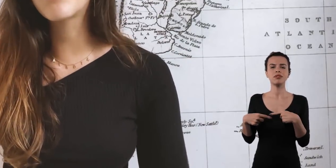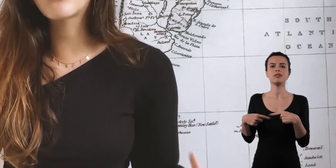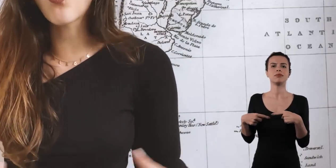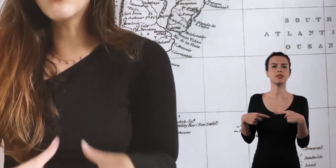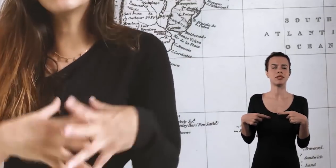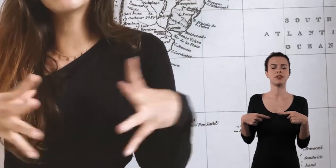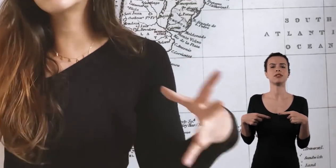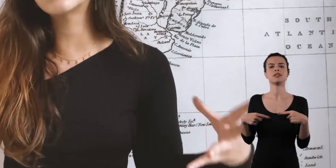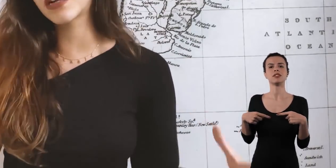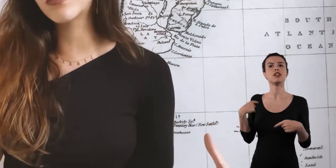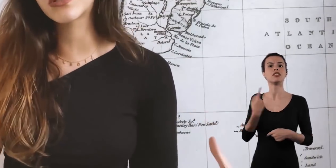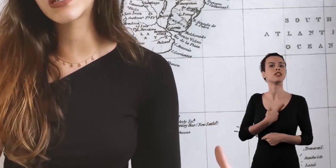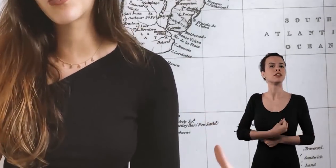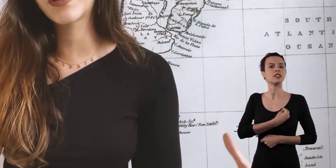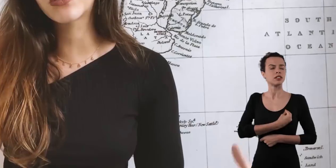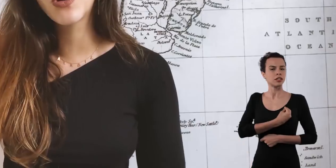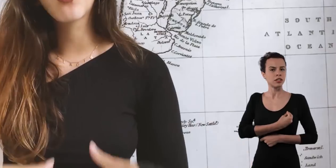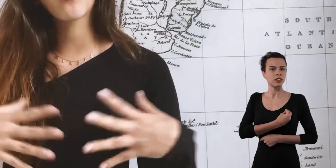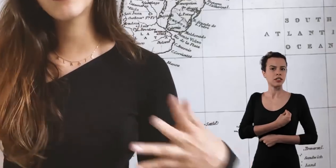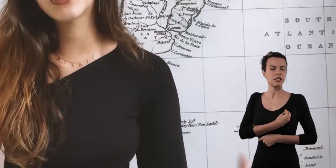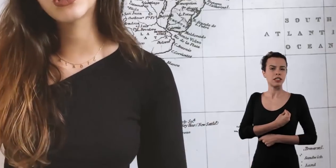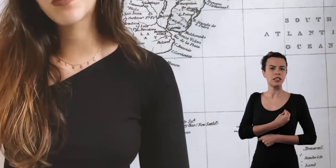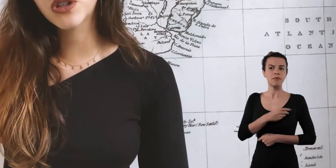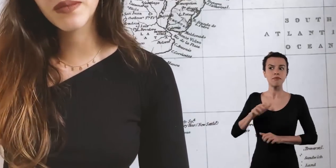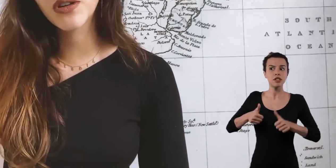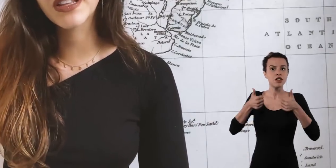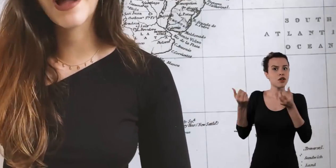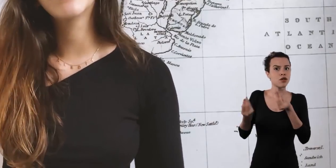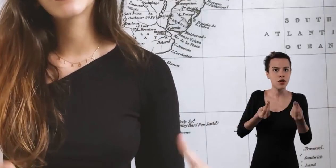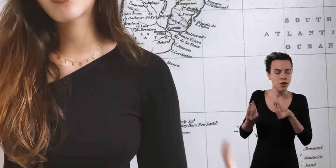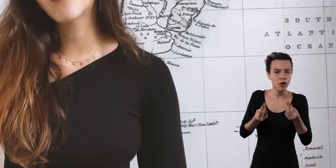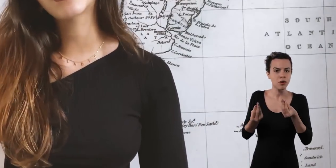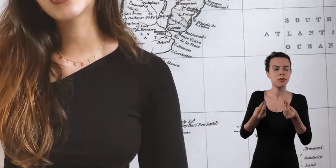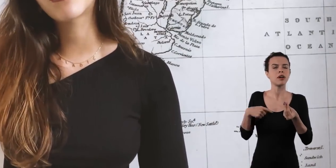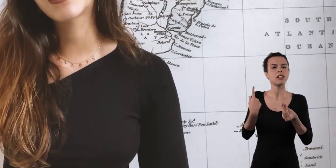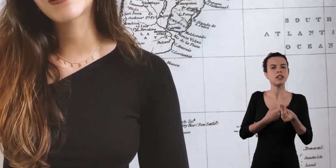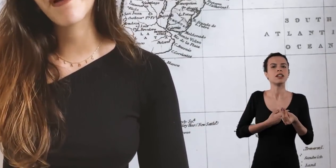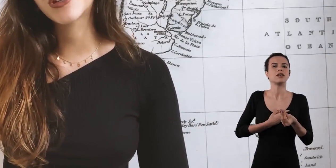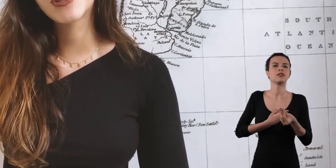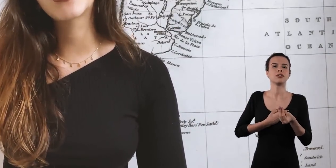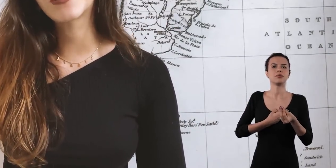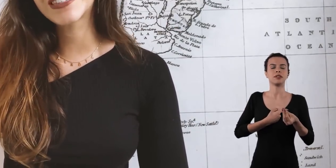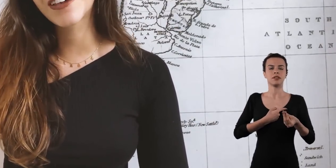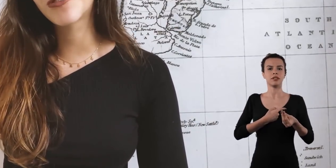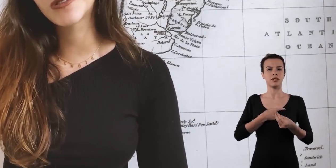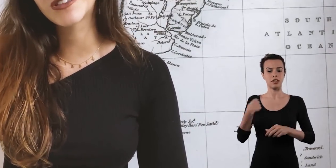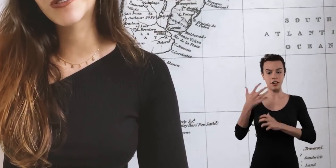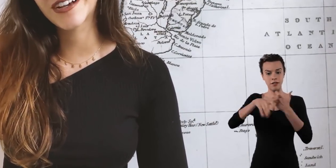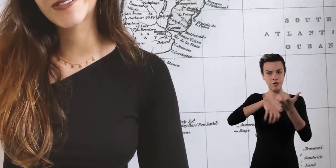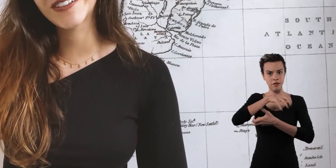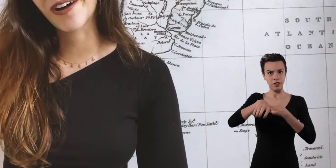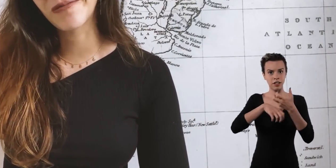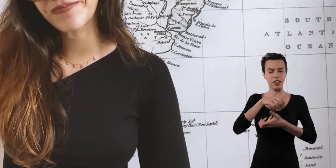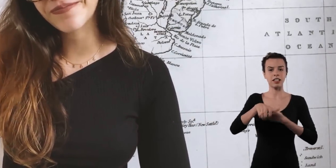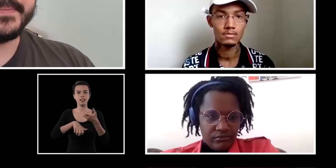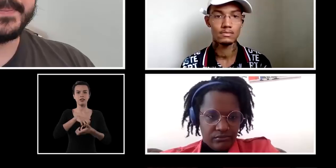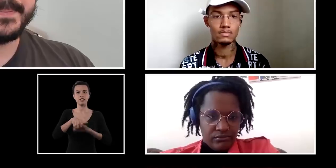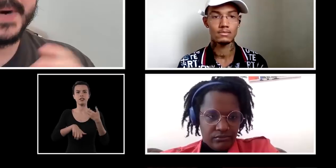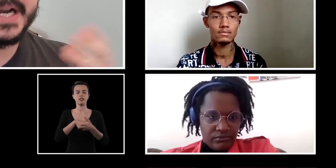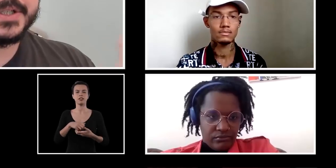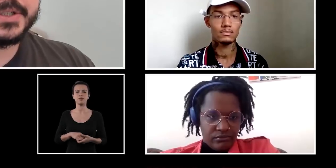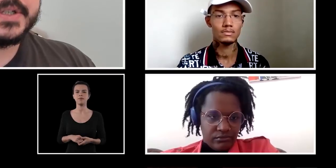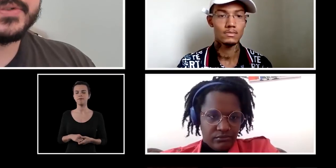muito, né, onde nós estamos nesse momento, como que a gente pode melhorar e como que a gente vai fazer parte aí de toda essa revolução educacional.